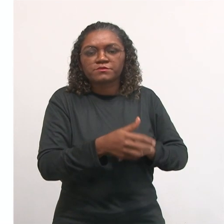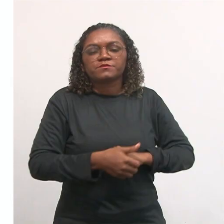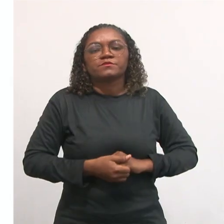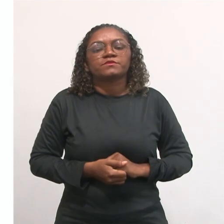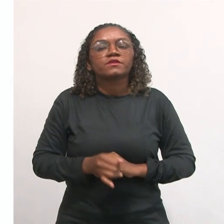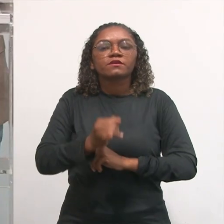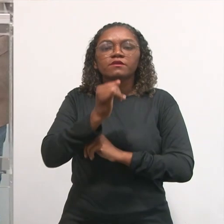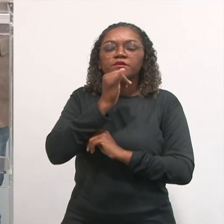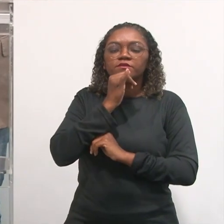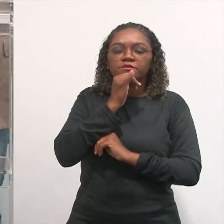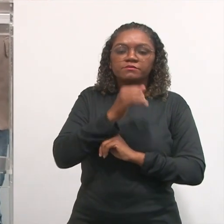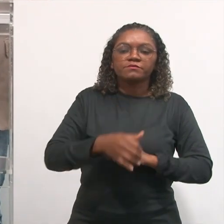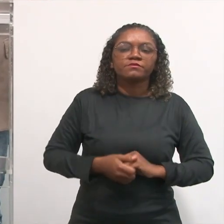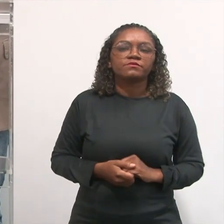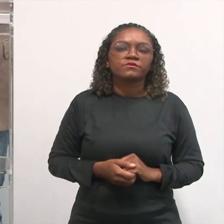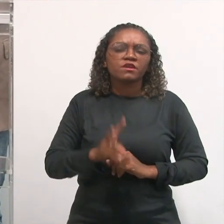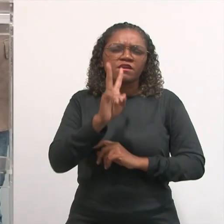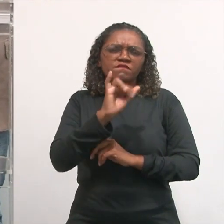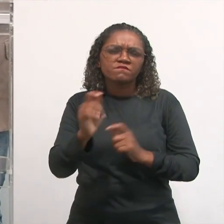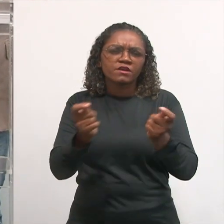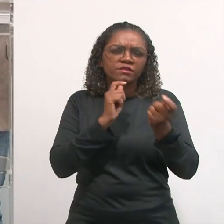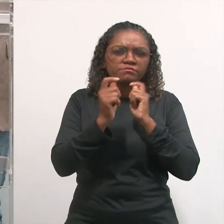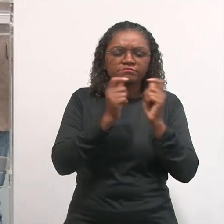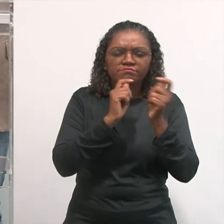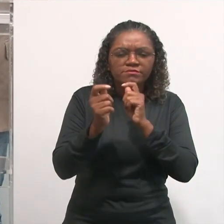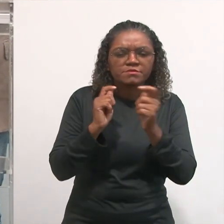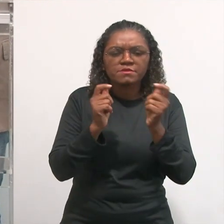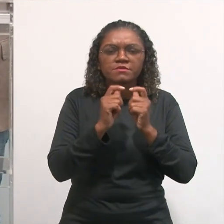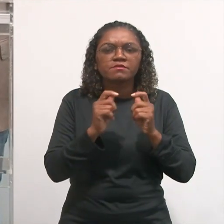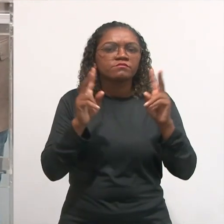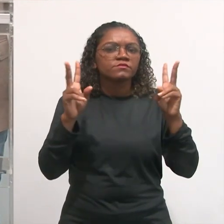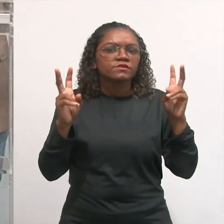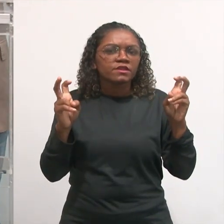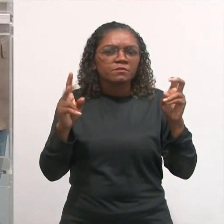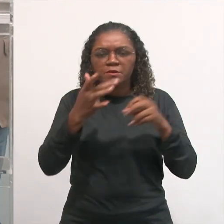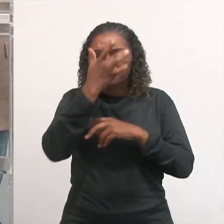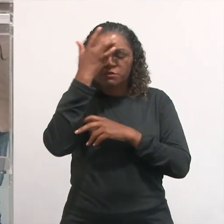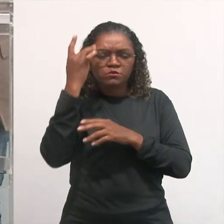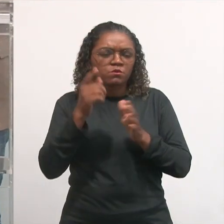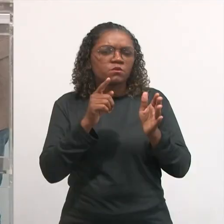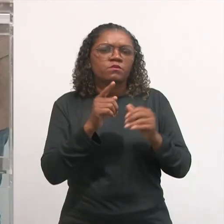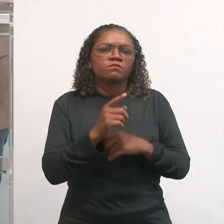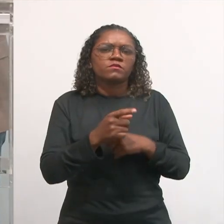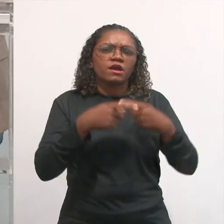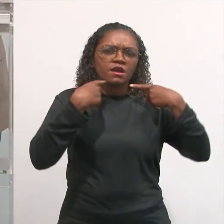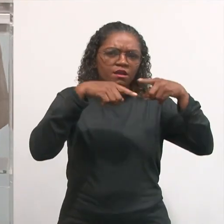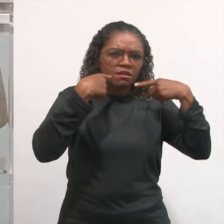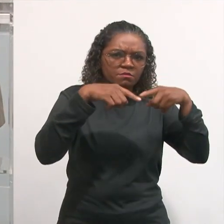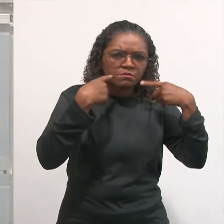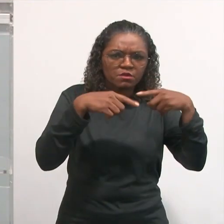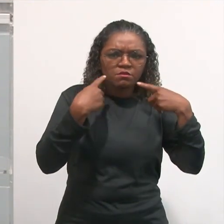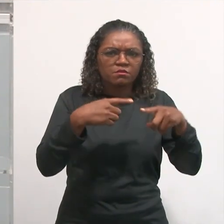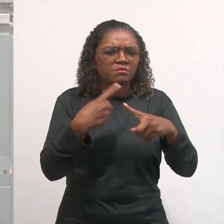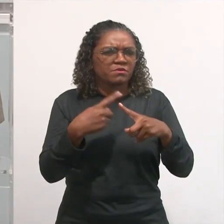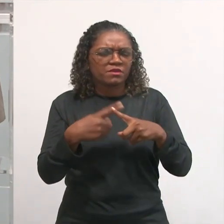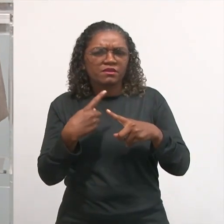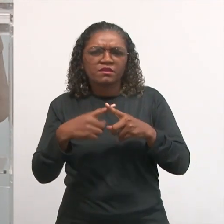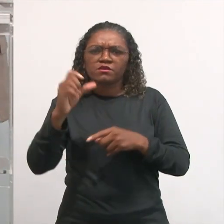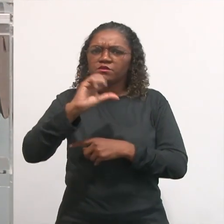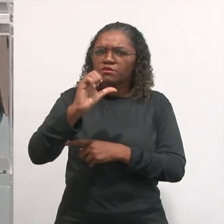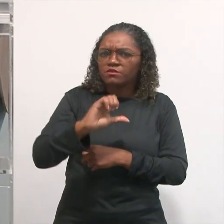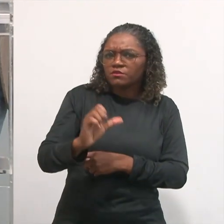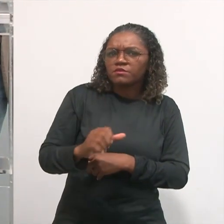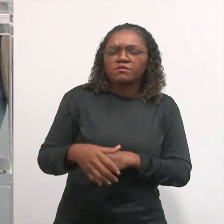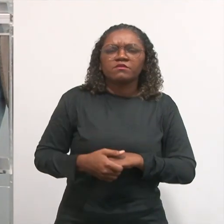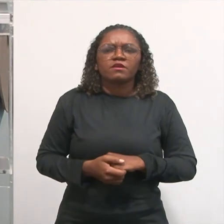exemplo, eu vou fazer entrevista com pessoas que fizeram uma reclamação na ouvidoria da Secretaria de Saúde do município pelo mau atendimento. Então eu vou